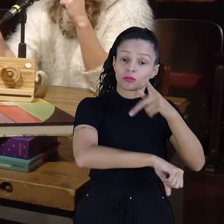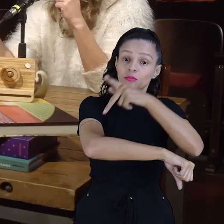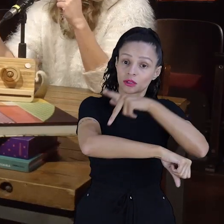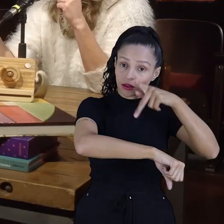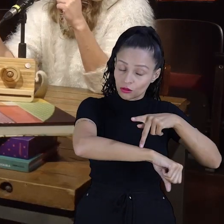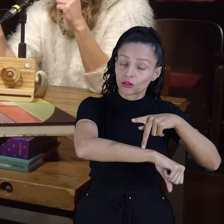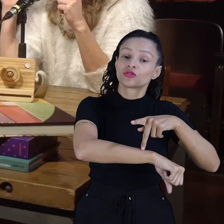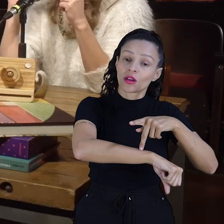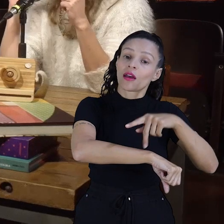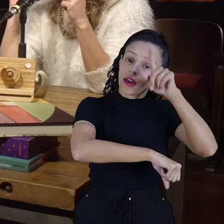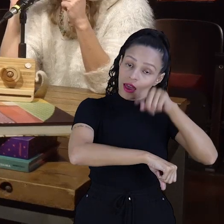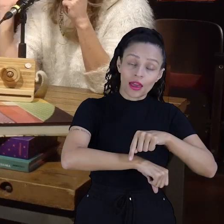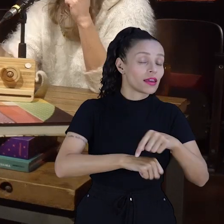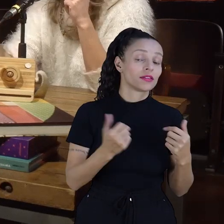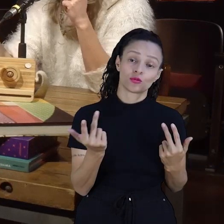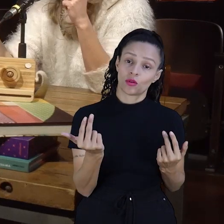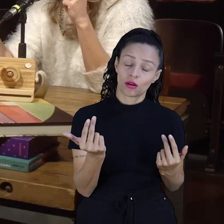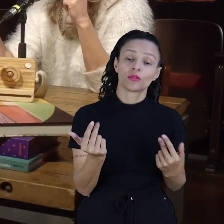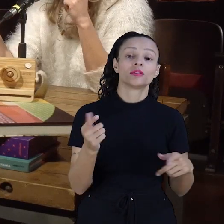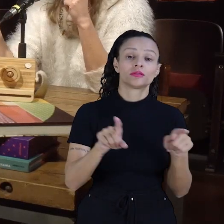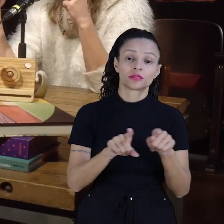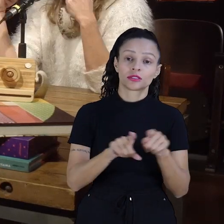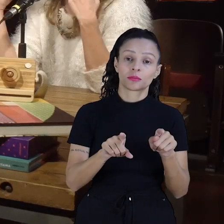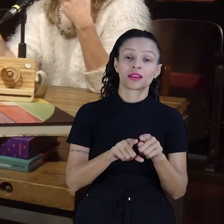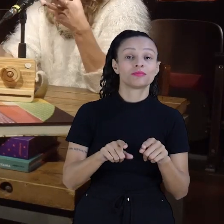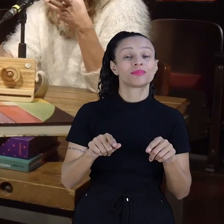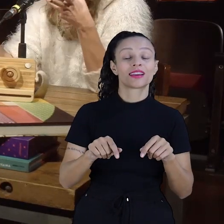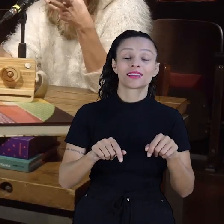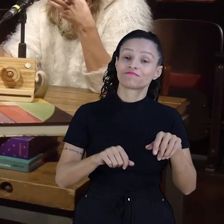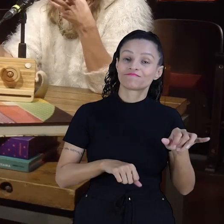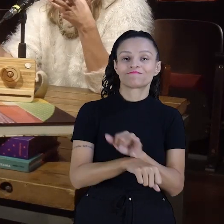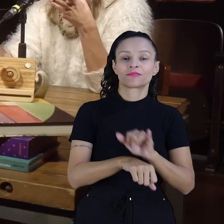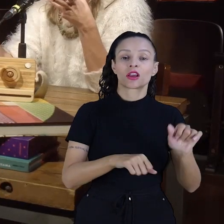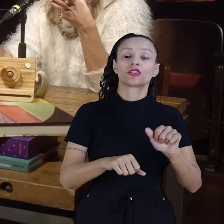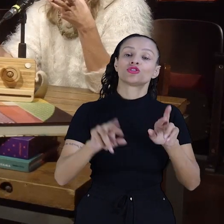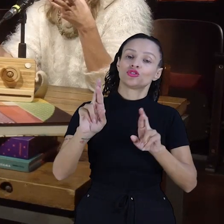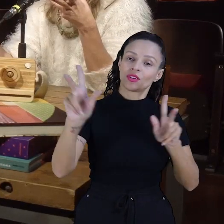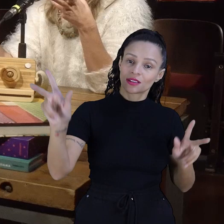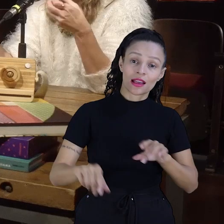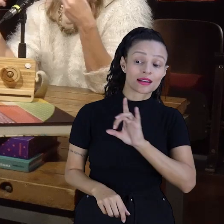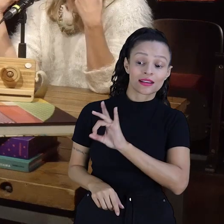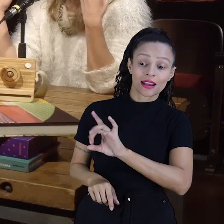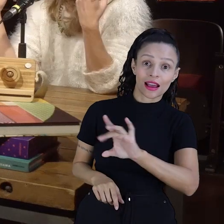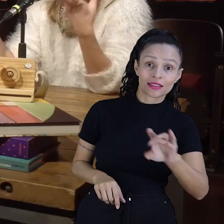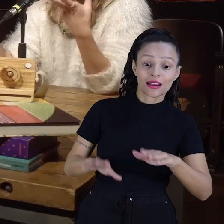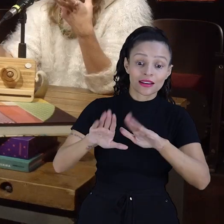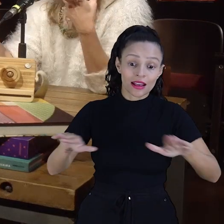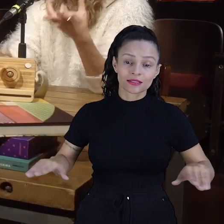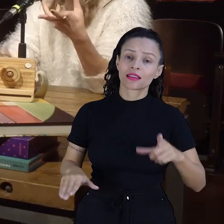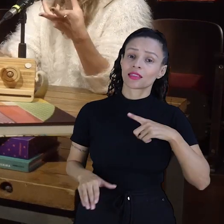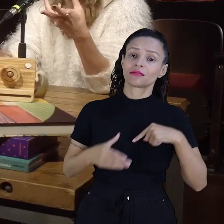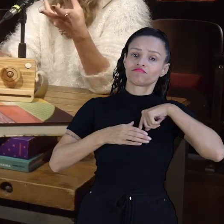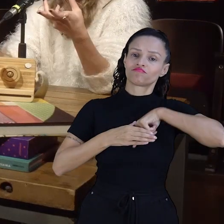estratégia pedagógica, ela passa pelo mesmo lugar. Até porque a gente lida com a diferença numa sala de aula. Cada criança vai trazer